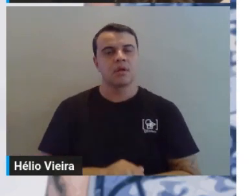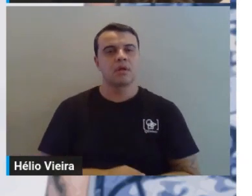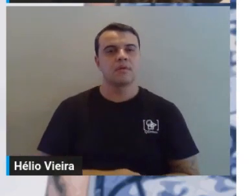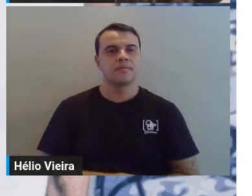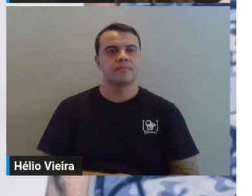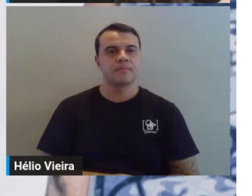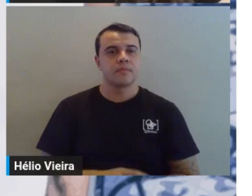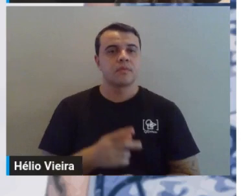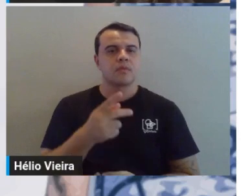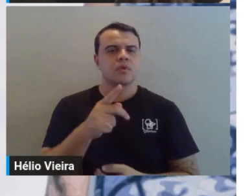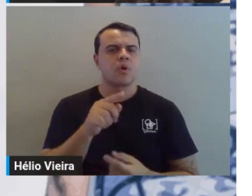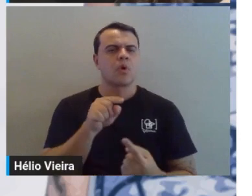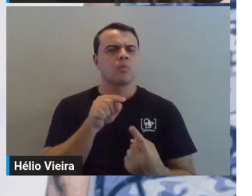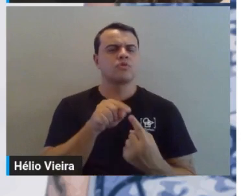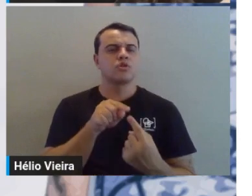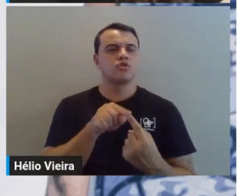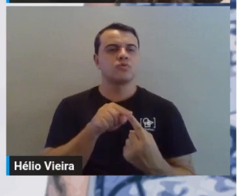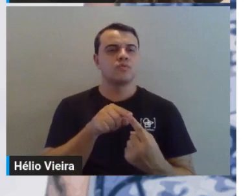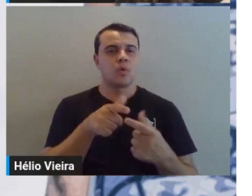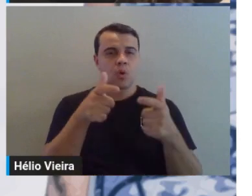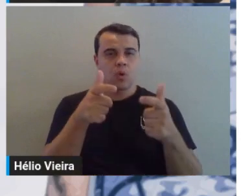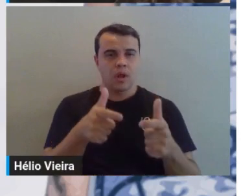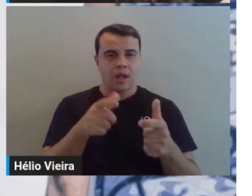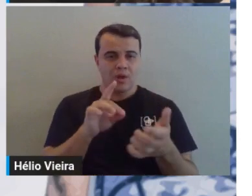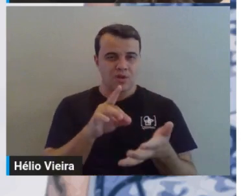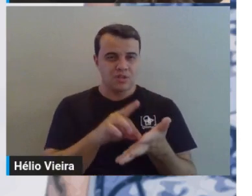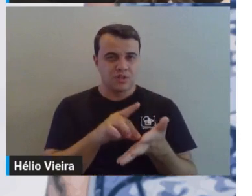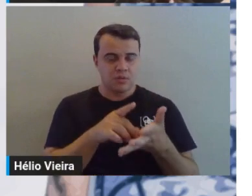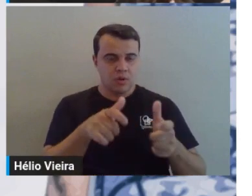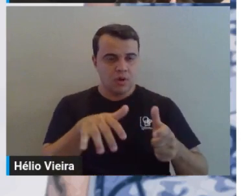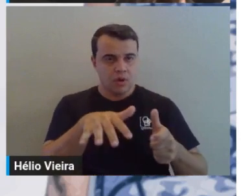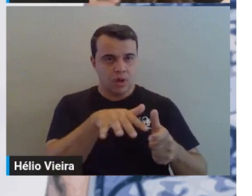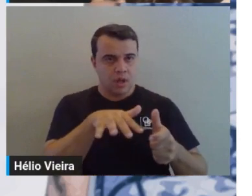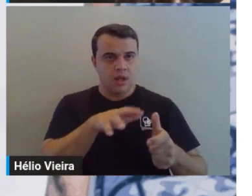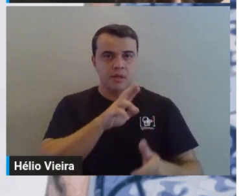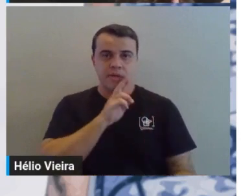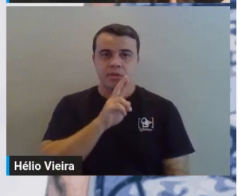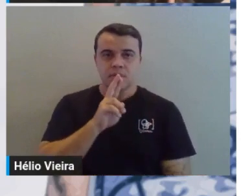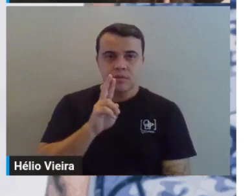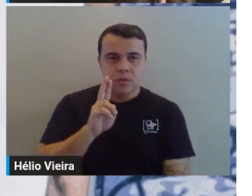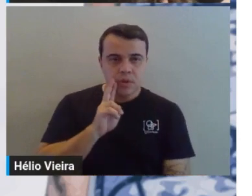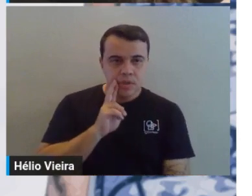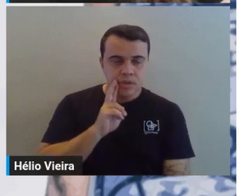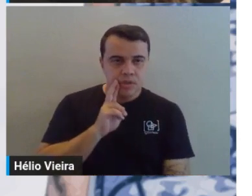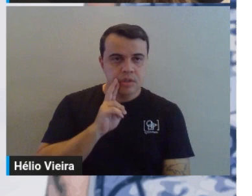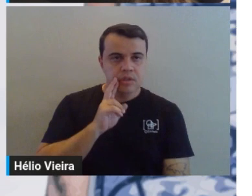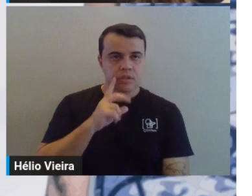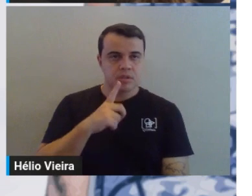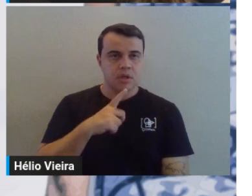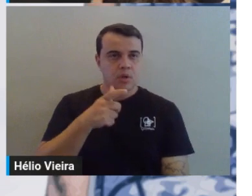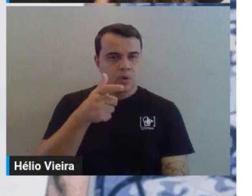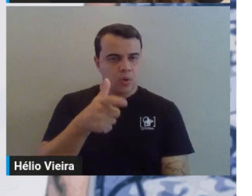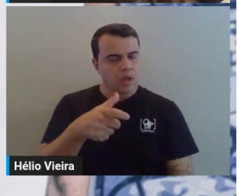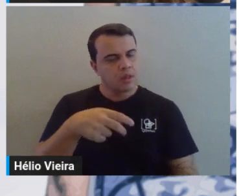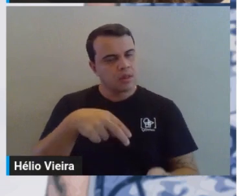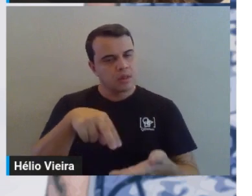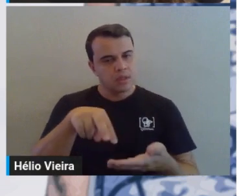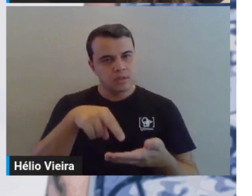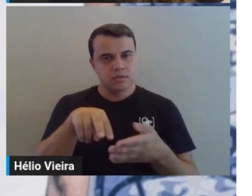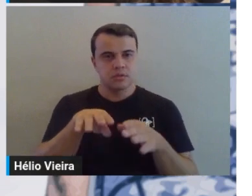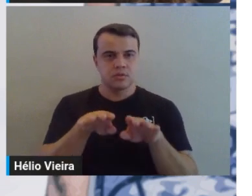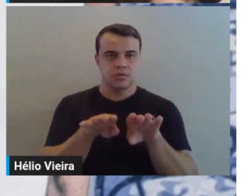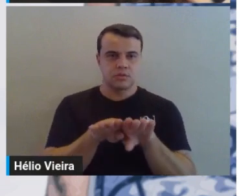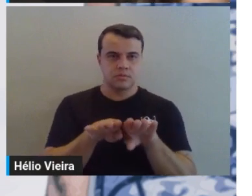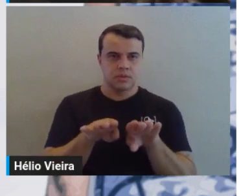Sua função original é para ser um espaço de restaurante e um espaço dançante